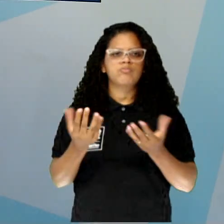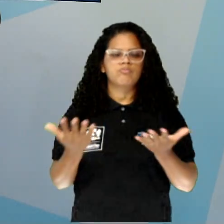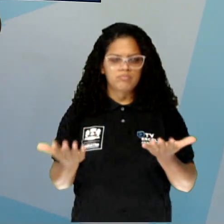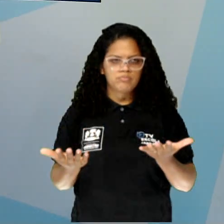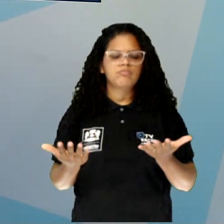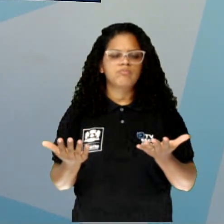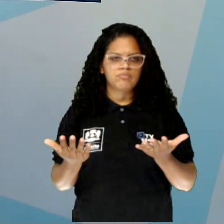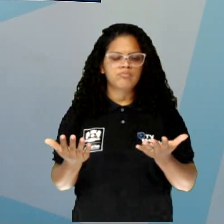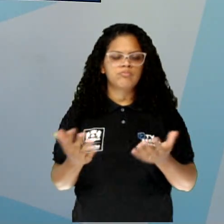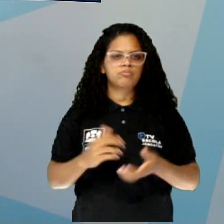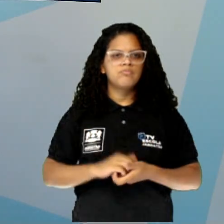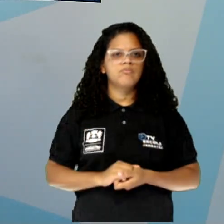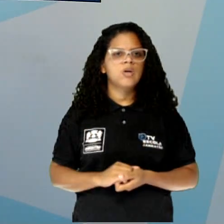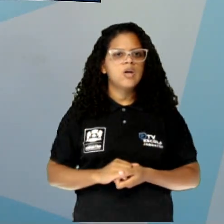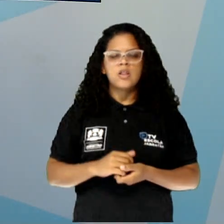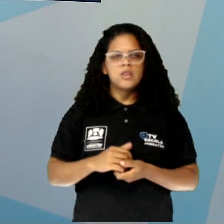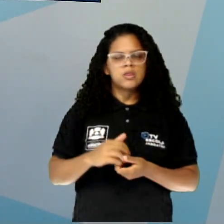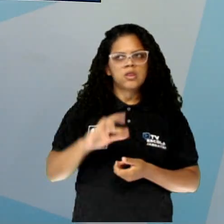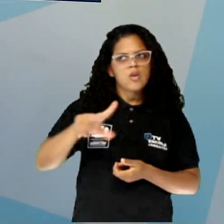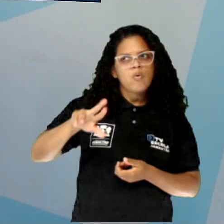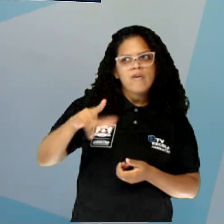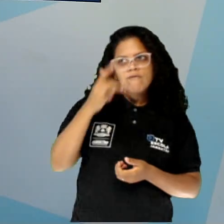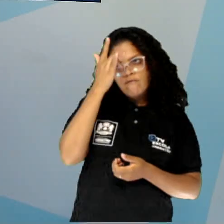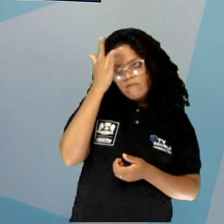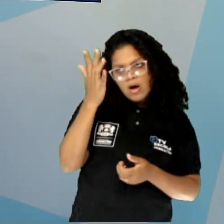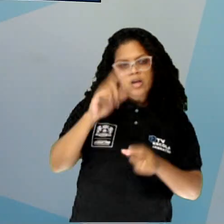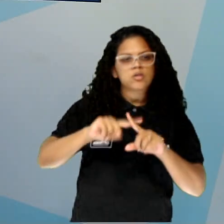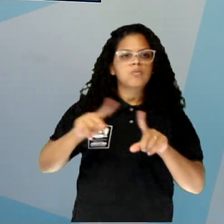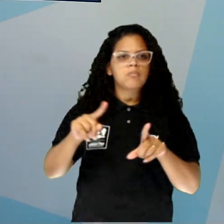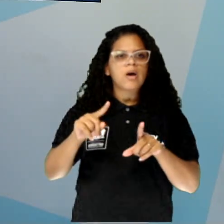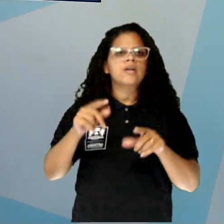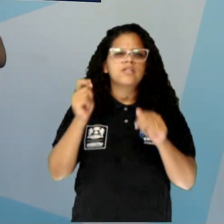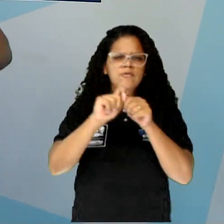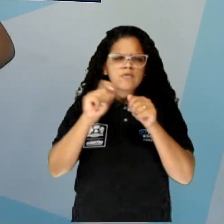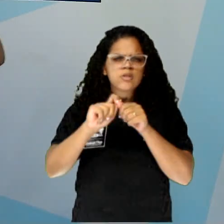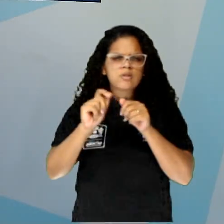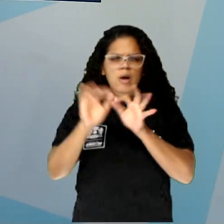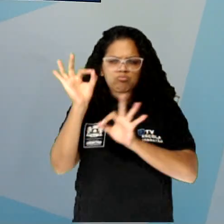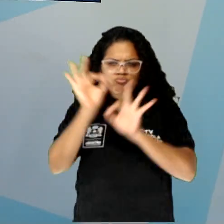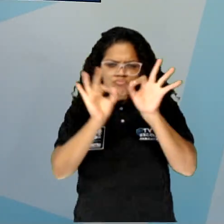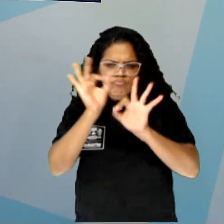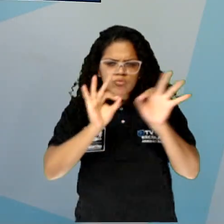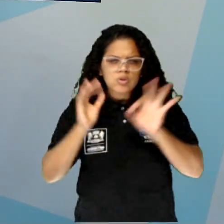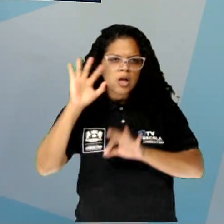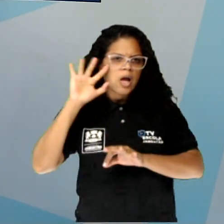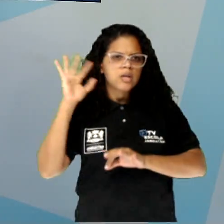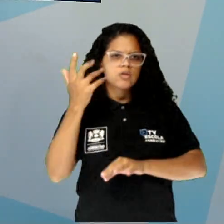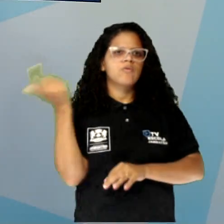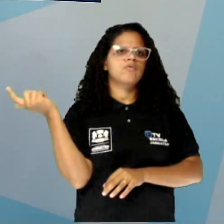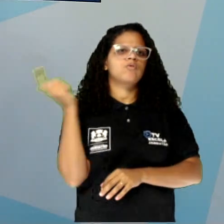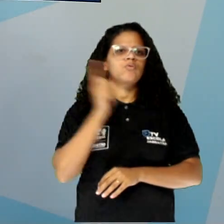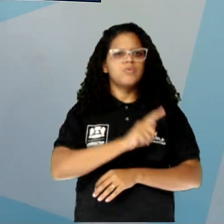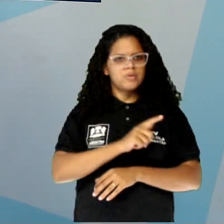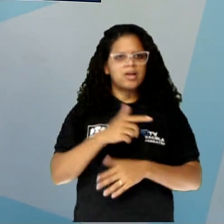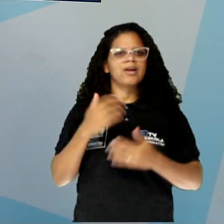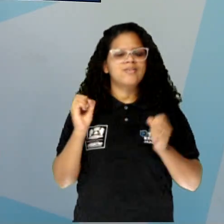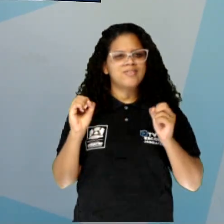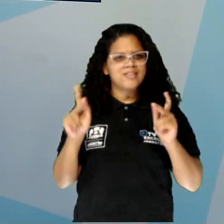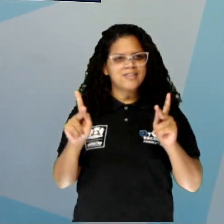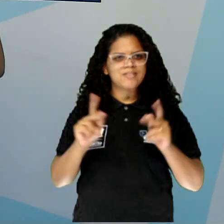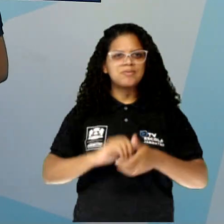questão parecendo tão fácil, mas se você fizer passo a passo direitinho, você resolve. Montou a equação e resolveu.